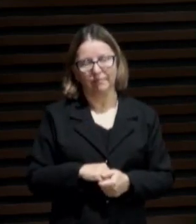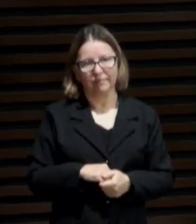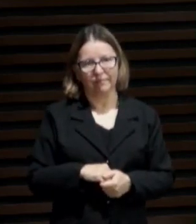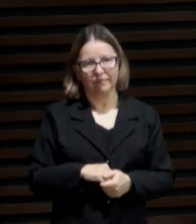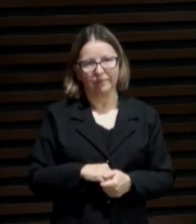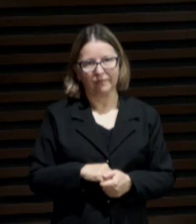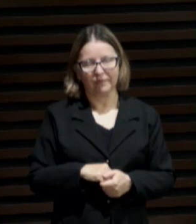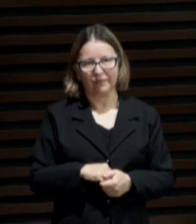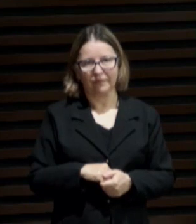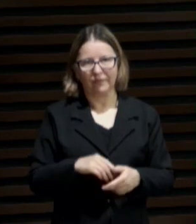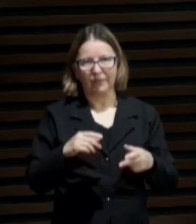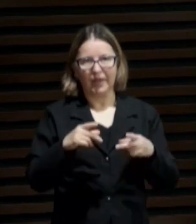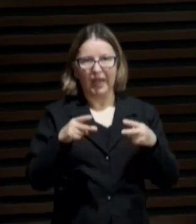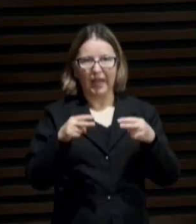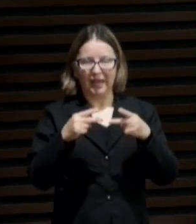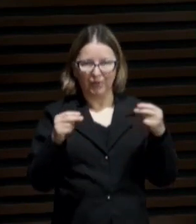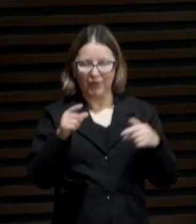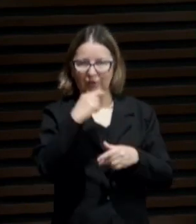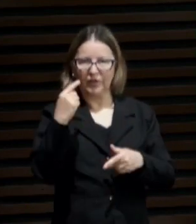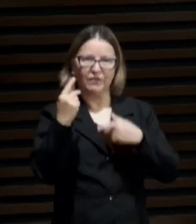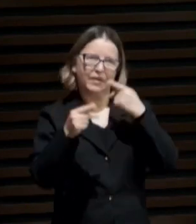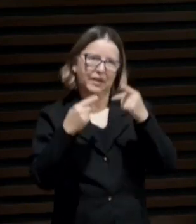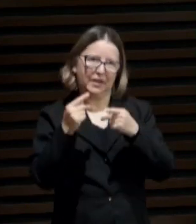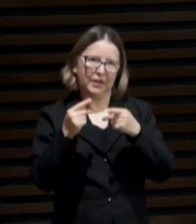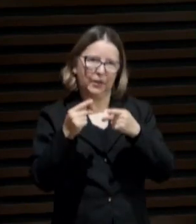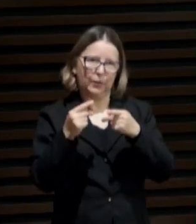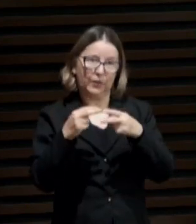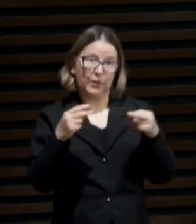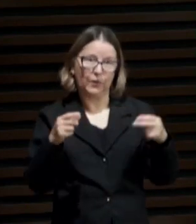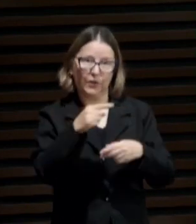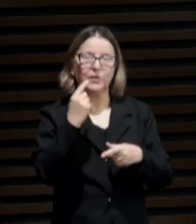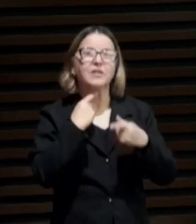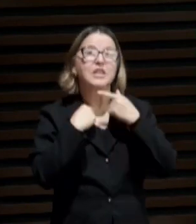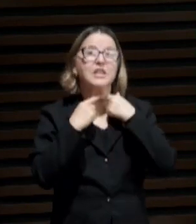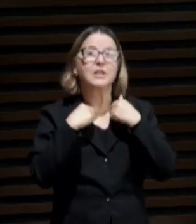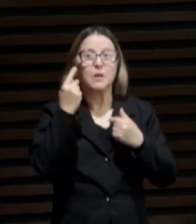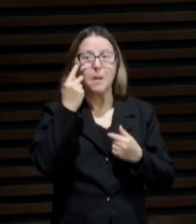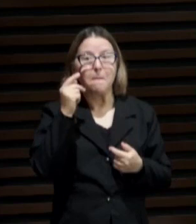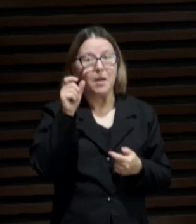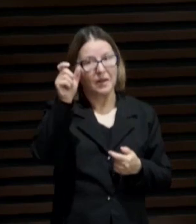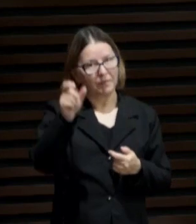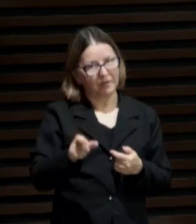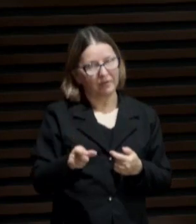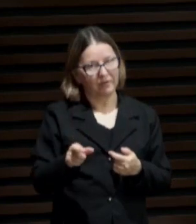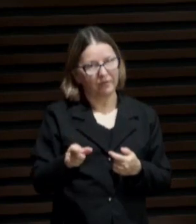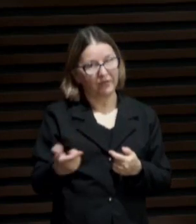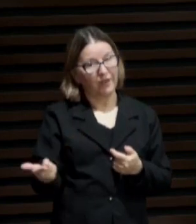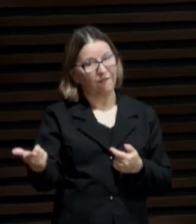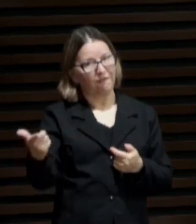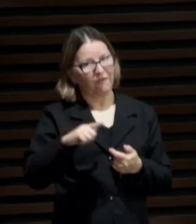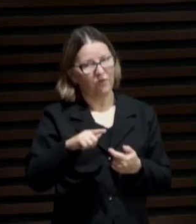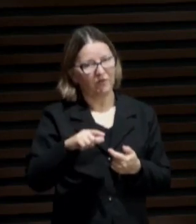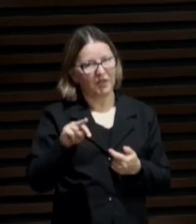Aquilo que nós falamos, aquilo que nós desejamos para o outro, vai voltar como um bumerangue